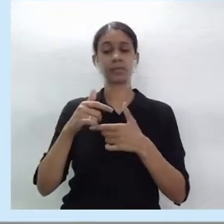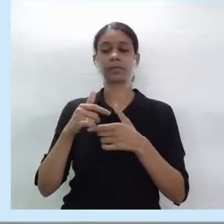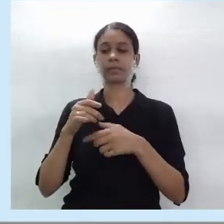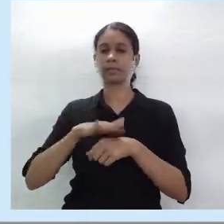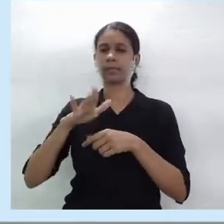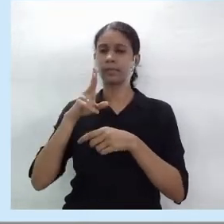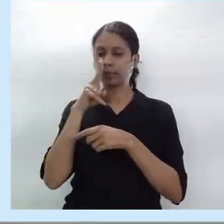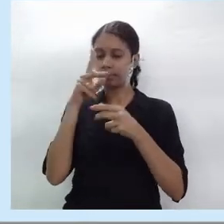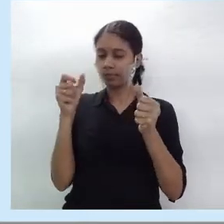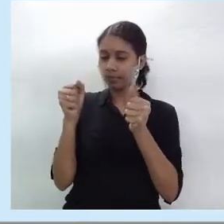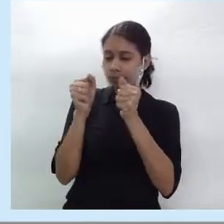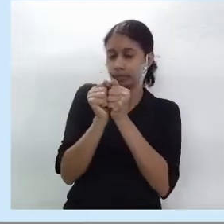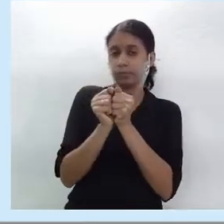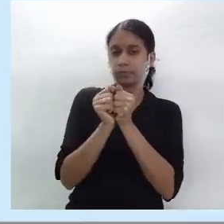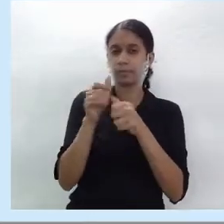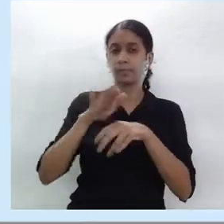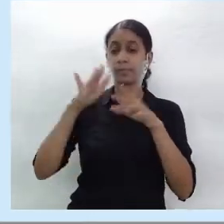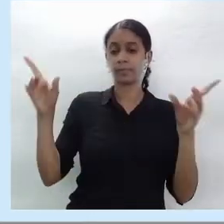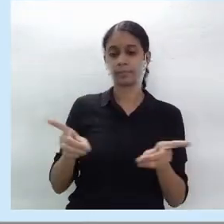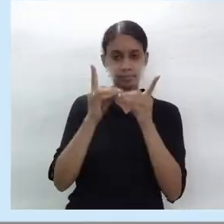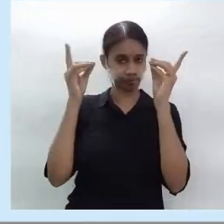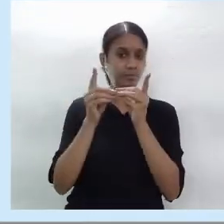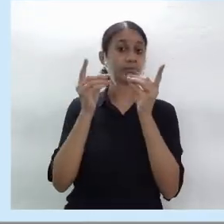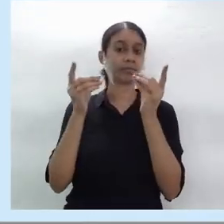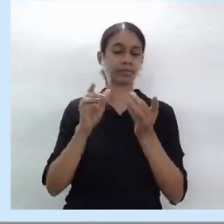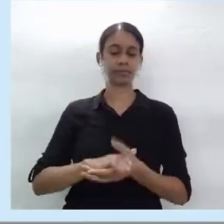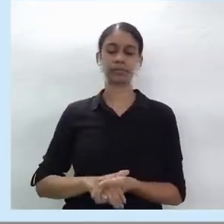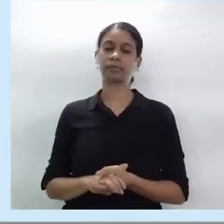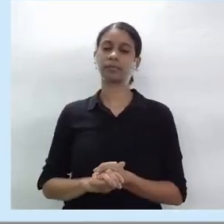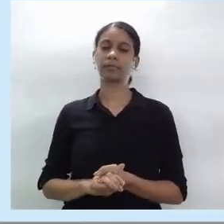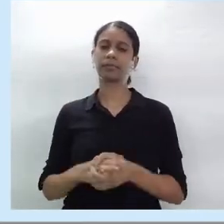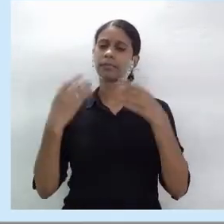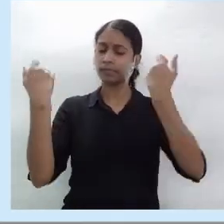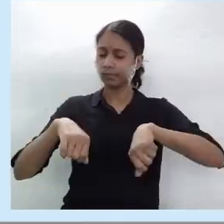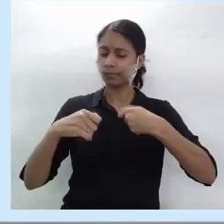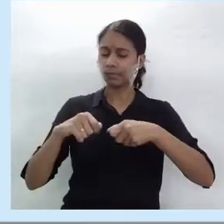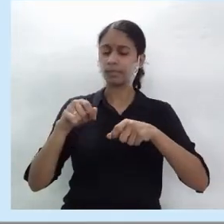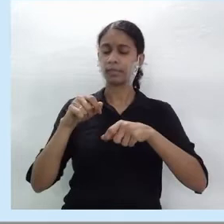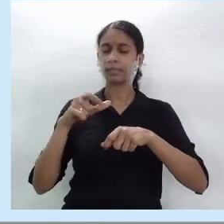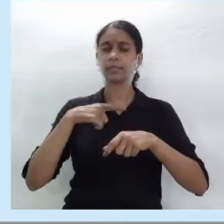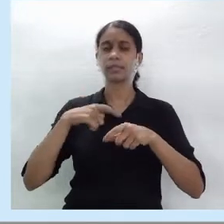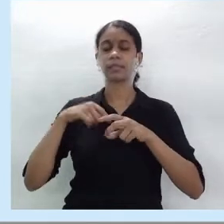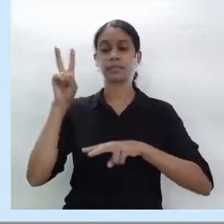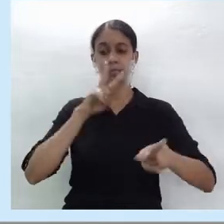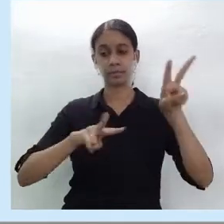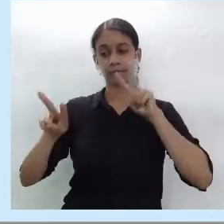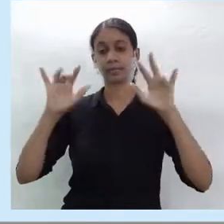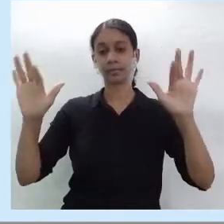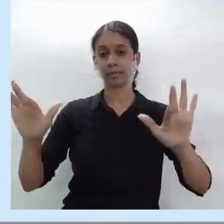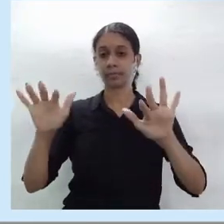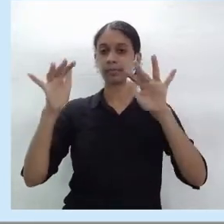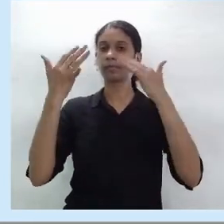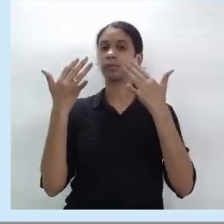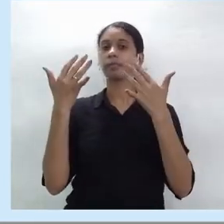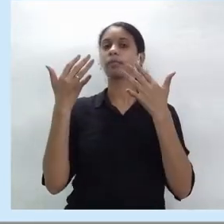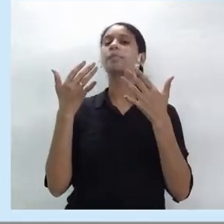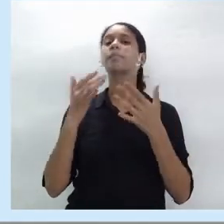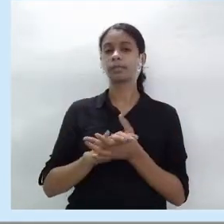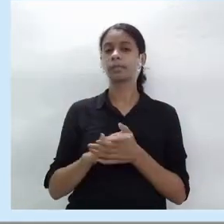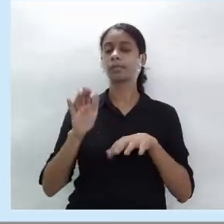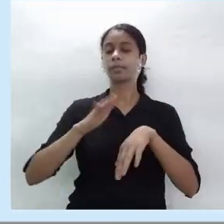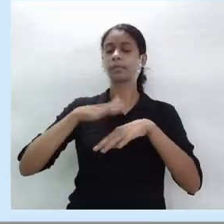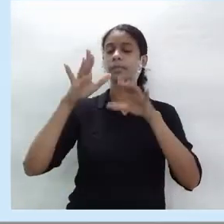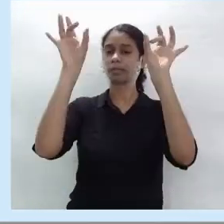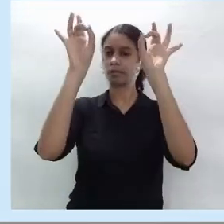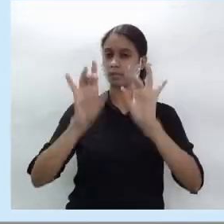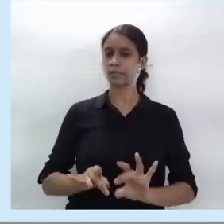intensas, mais dinâmicas e precisam de um olhar e de uma atenção cada vez mais especial